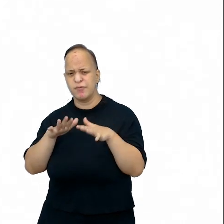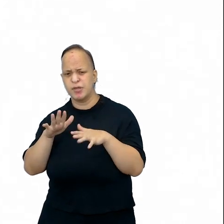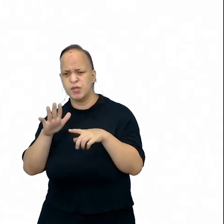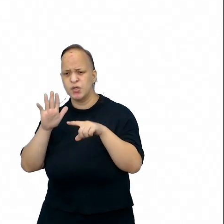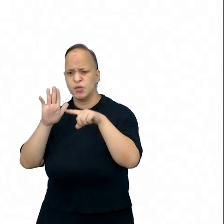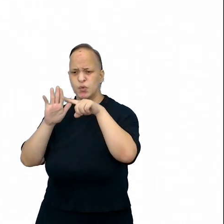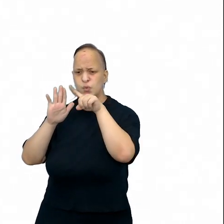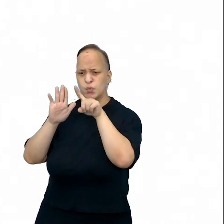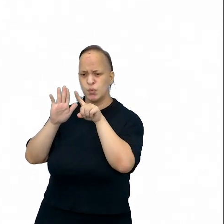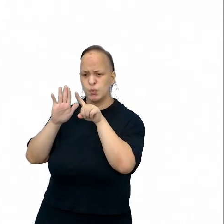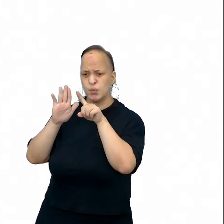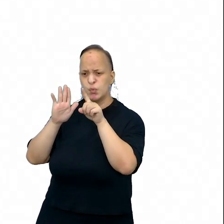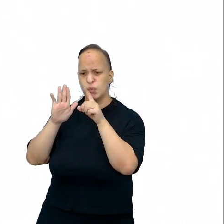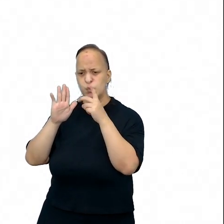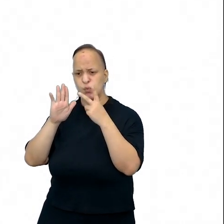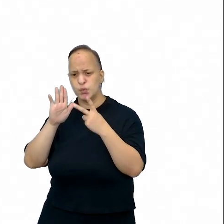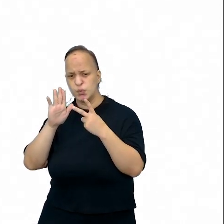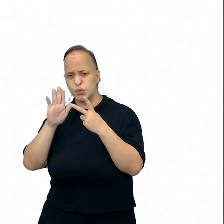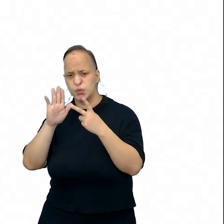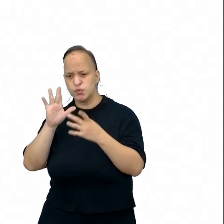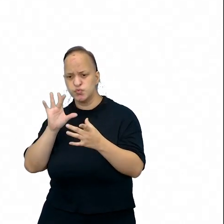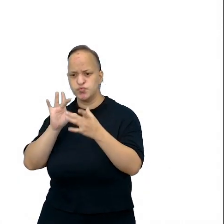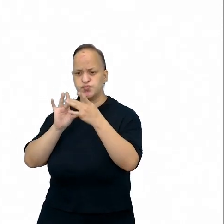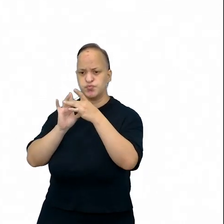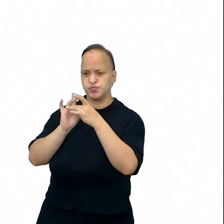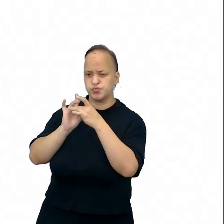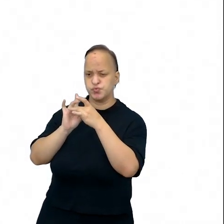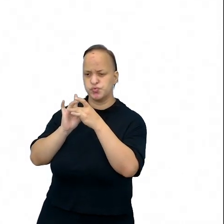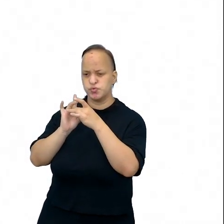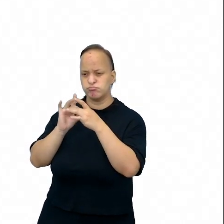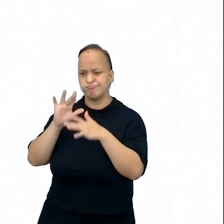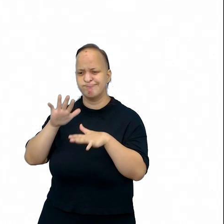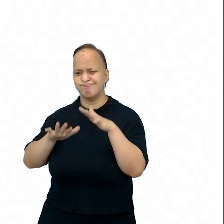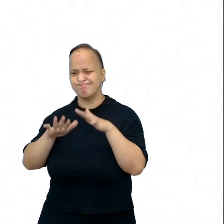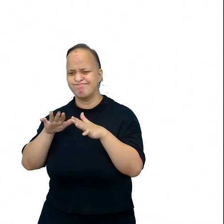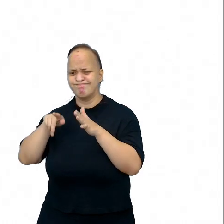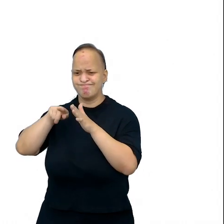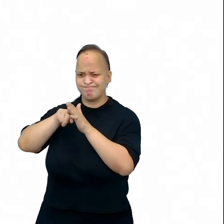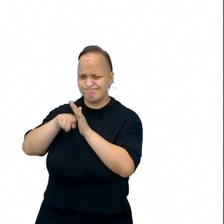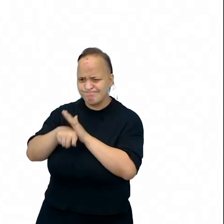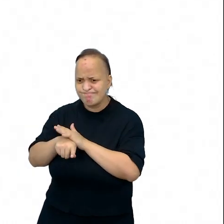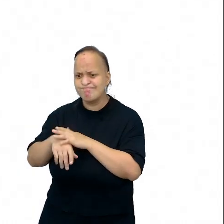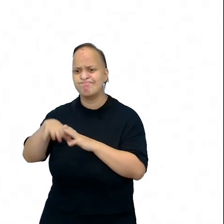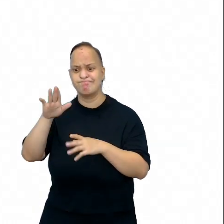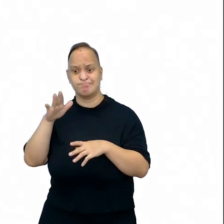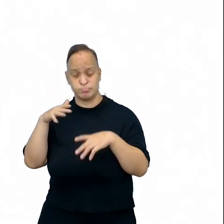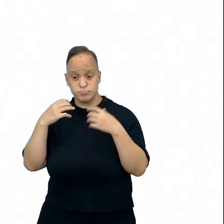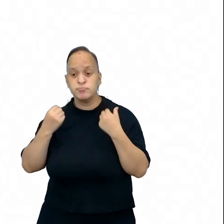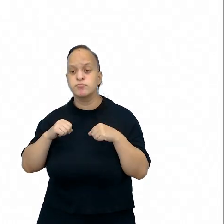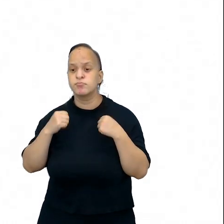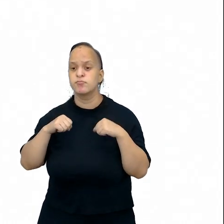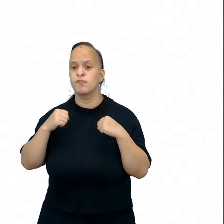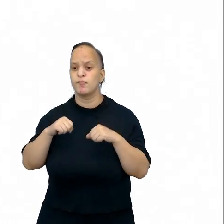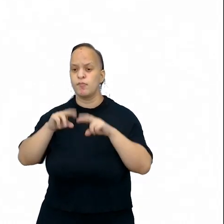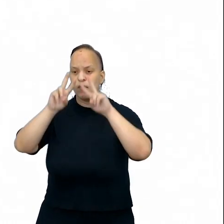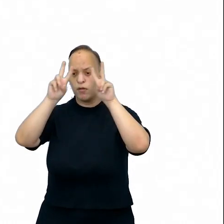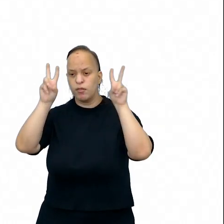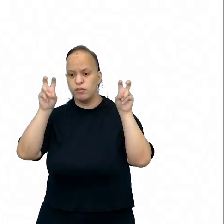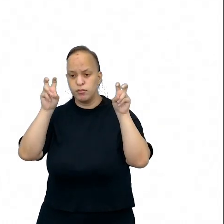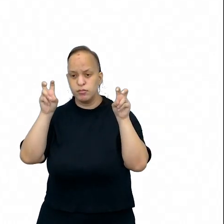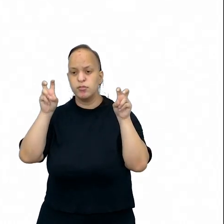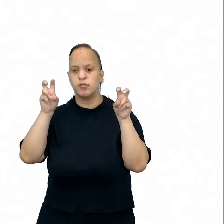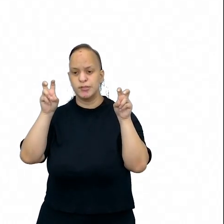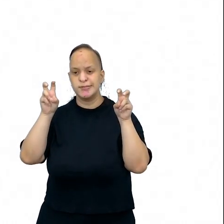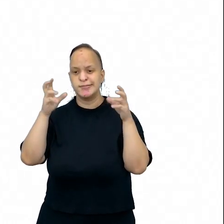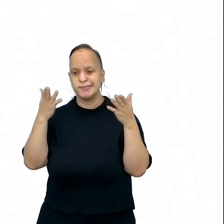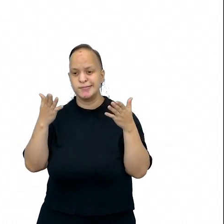2, né? Às vezes as aulas estão em conjunto, porque é necessário aprofundar mais algum aspecto, né, dentro dessas